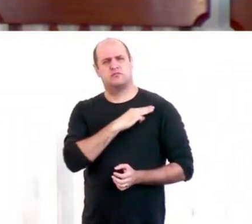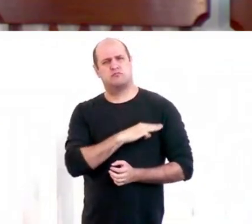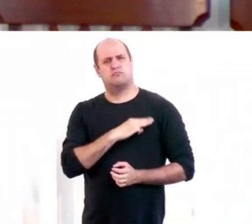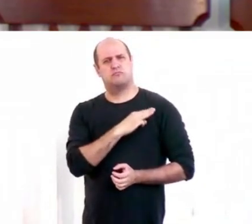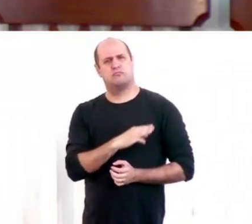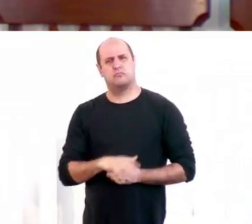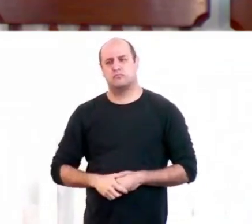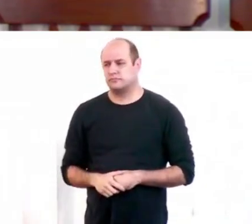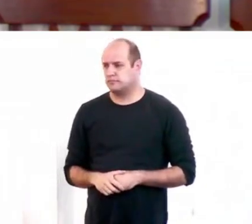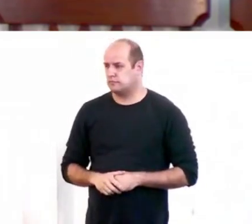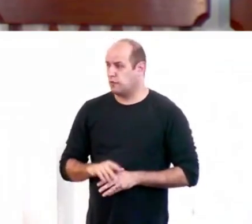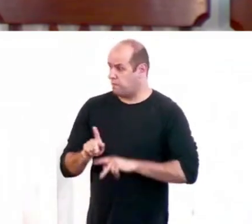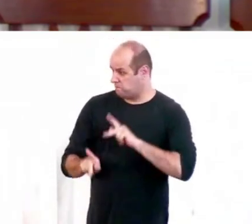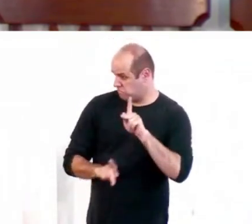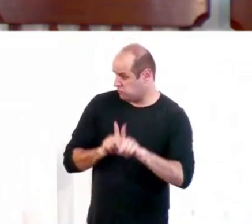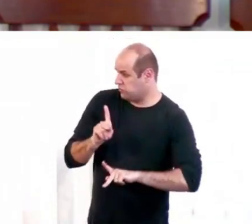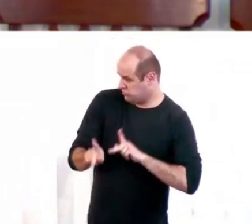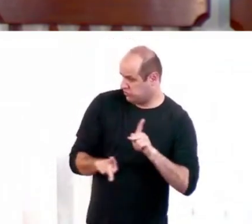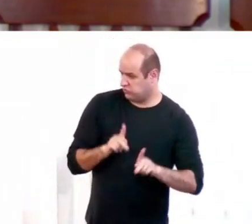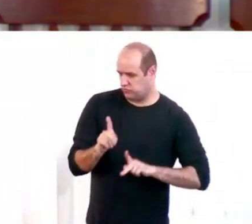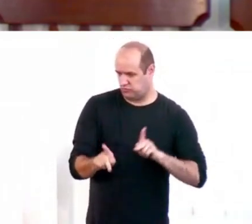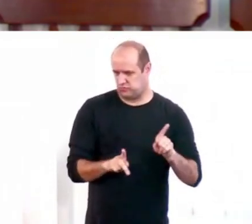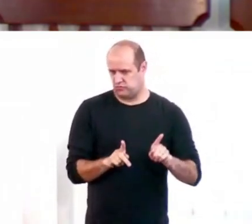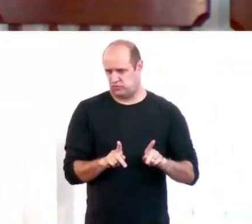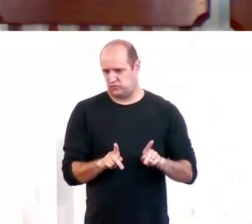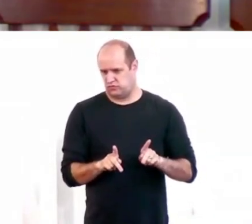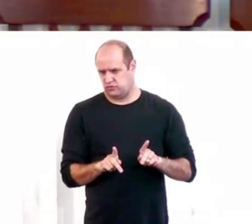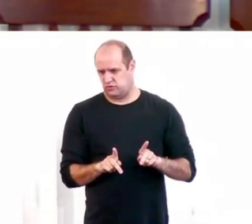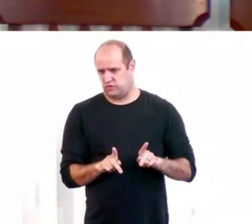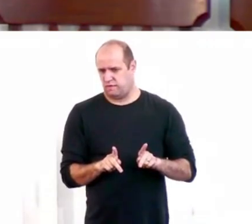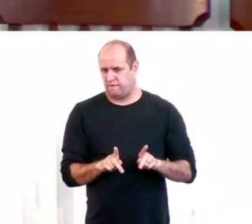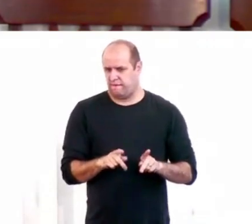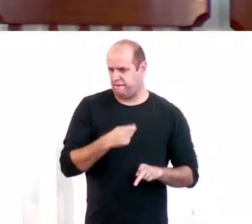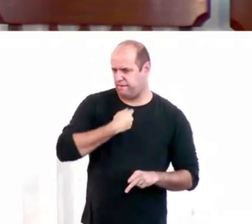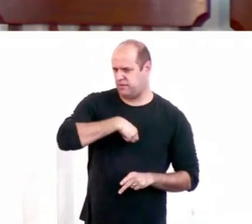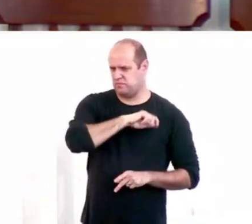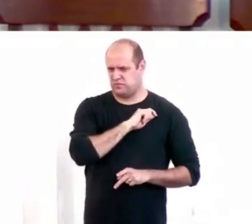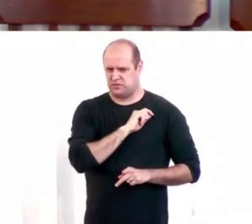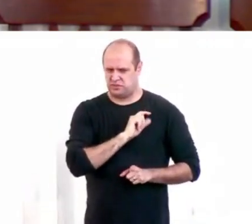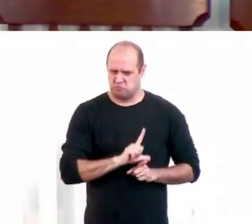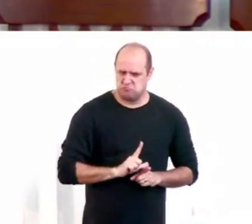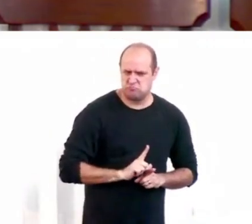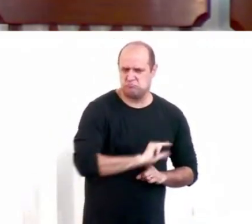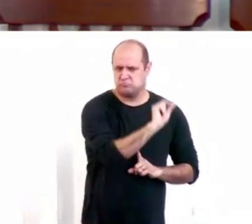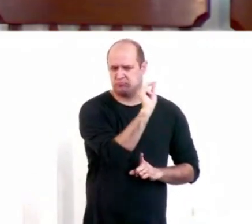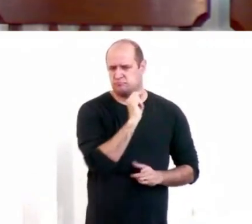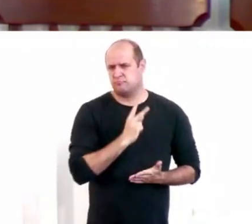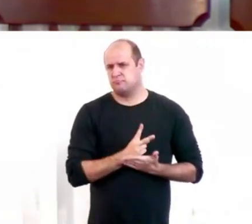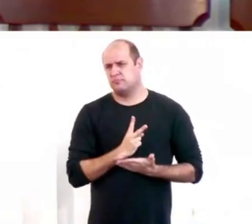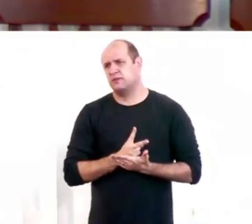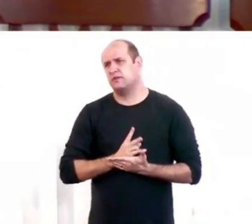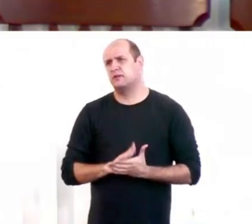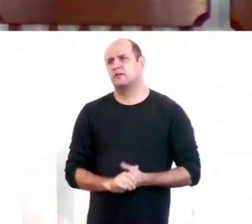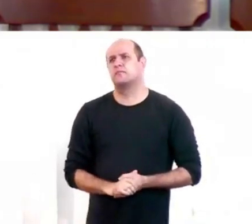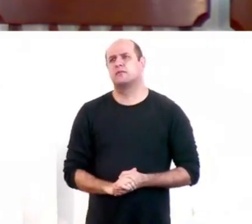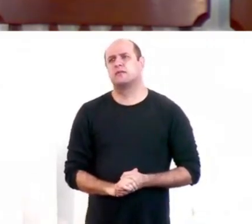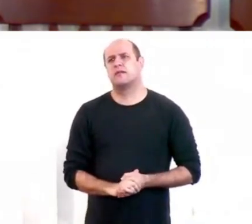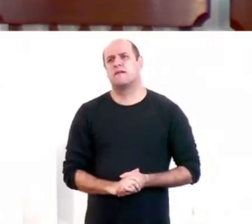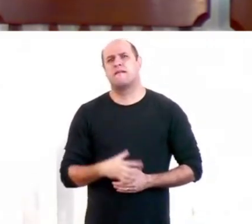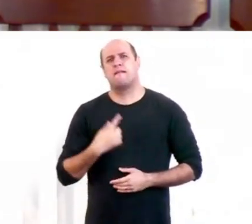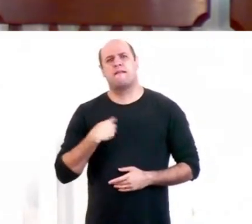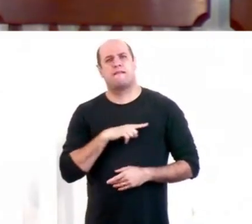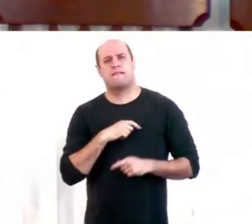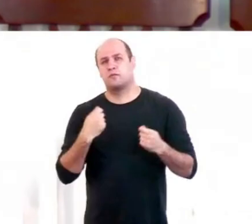Esse meu povo, escuta o que ela vai dizer, para a gente repensar a eclesiologia. Nós não precisamos de